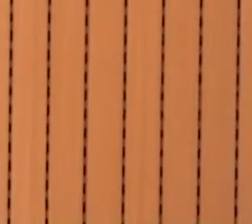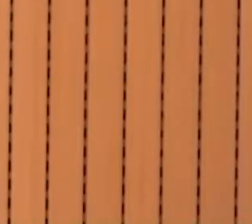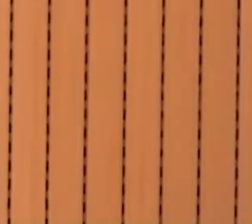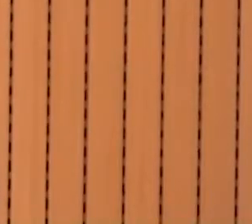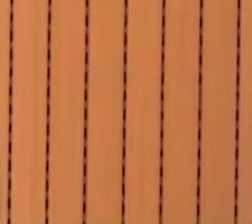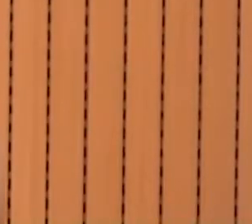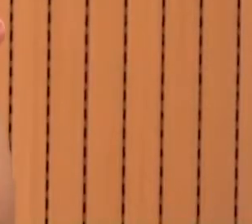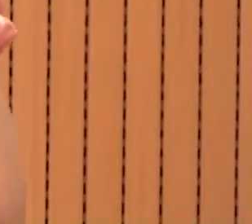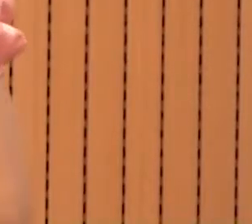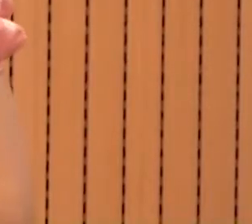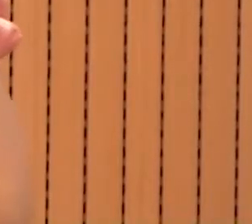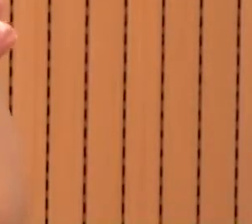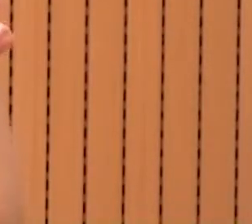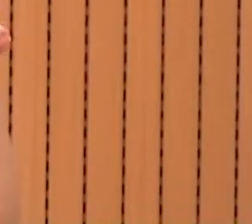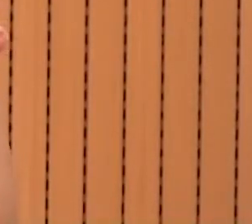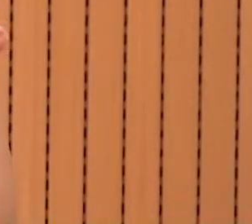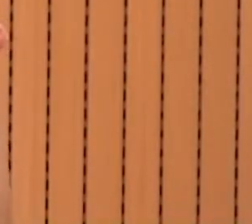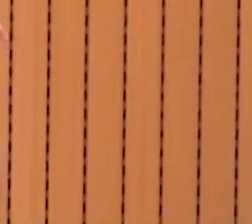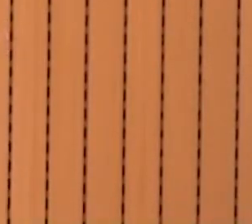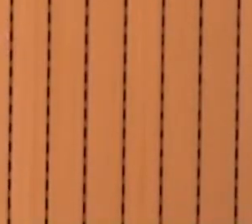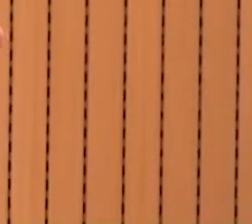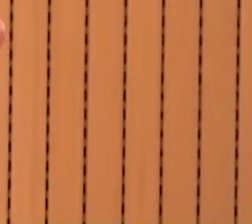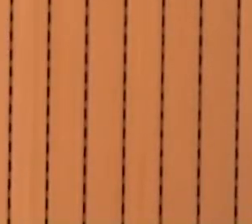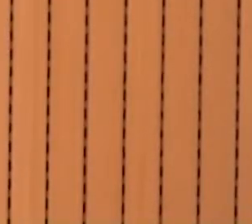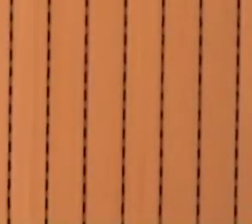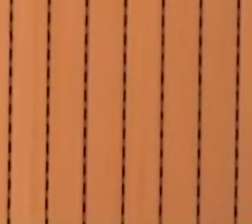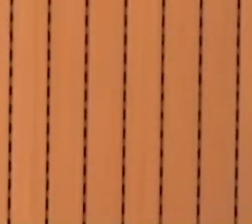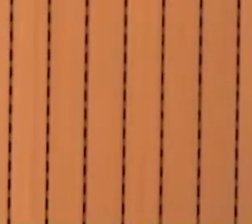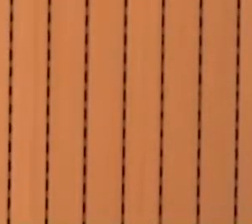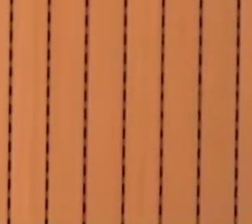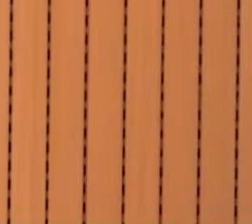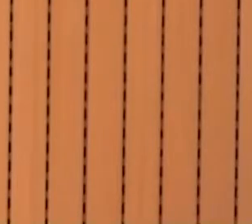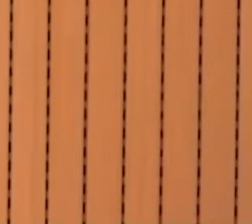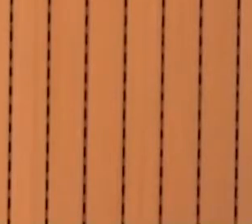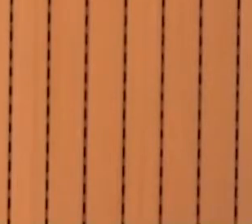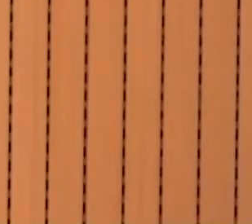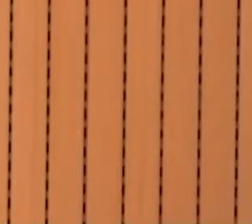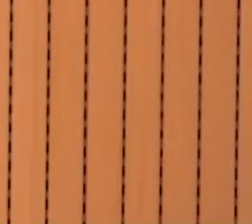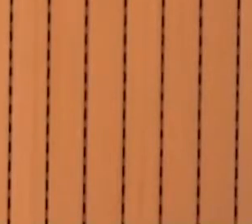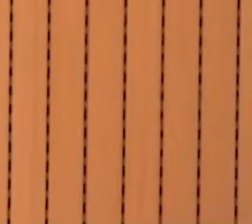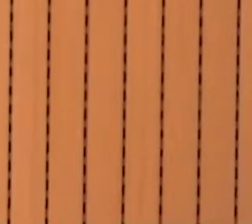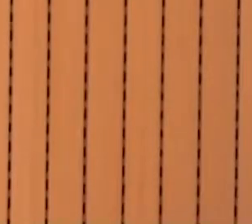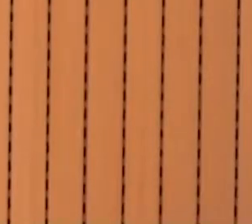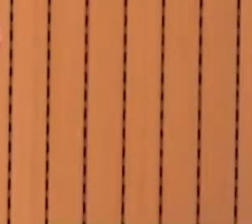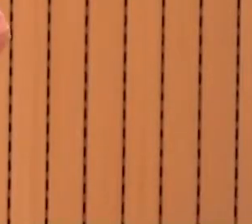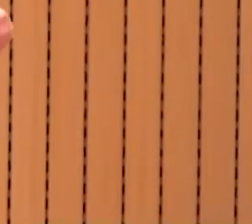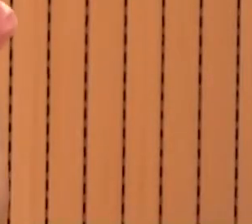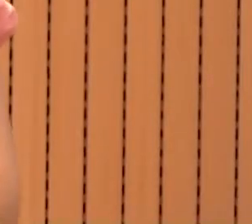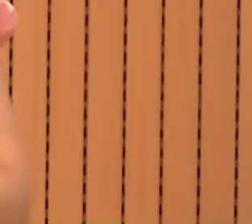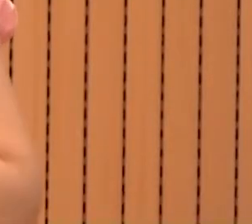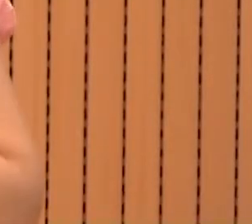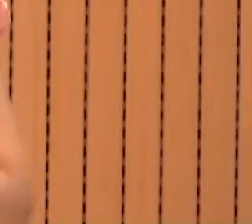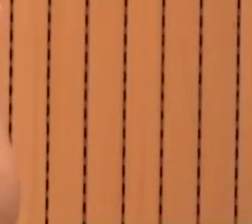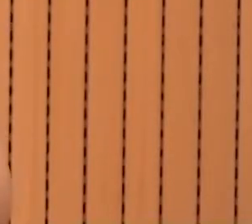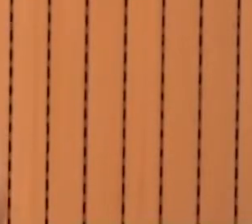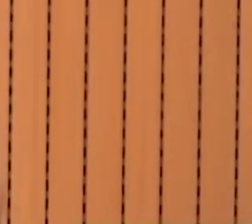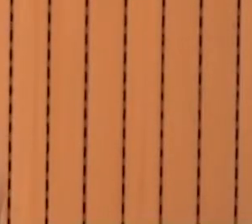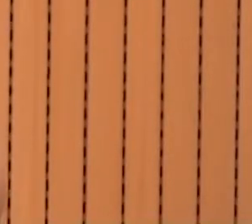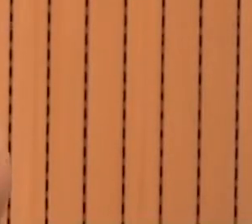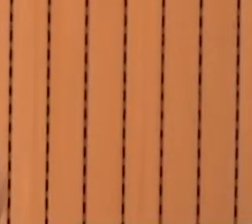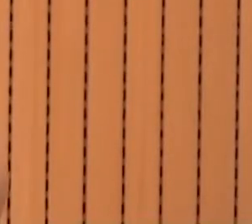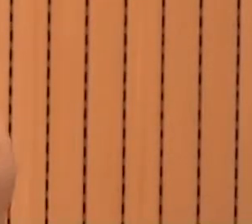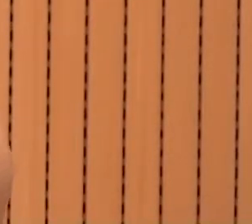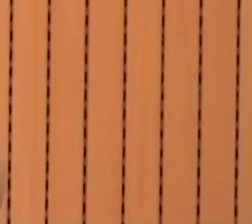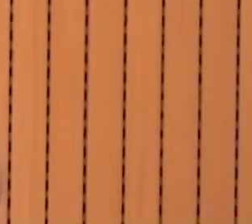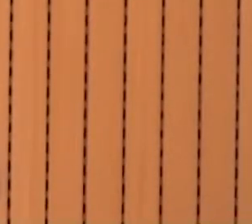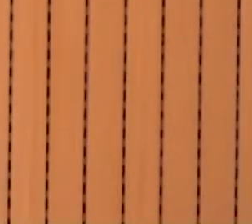um tipo de boas práticas, vereador, para que políticas públicas possam ser estruturadas. Por exemplo, da boa prática que